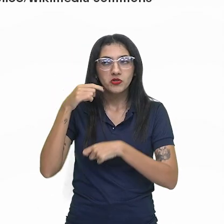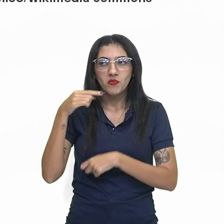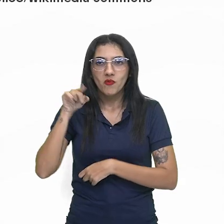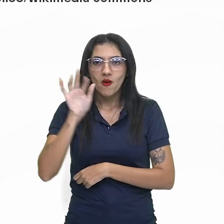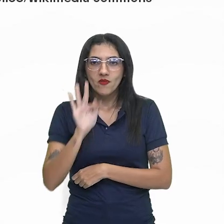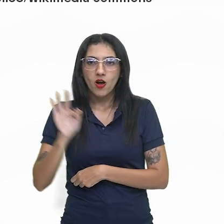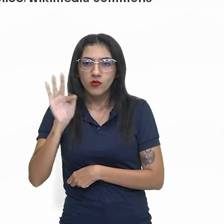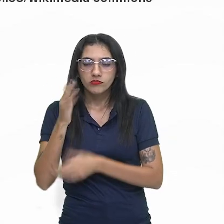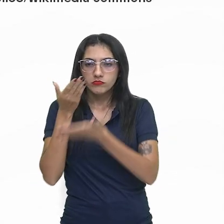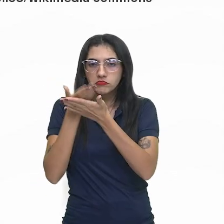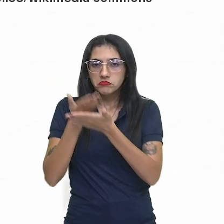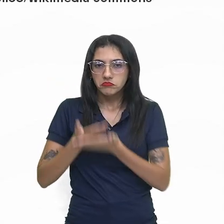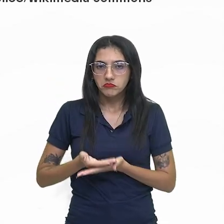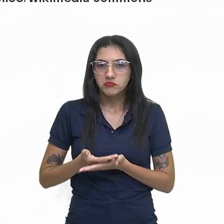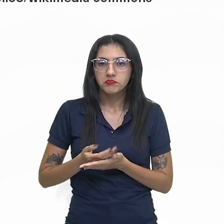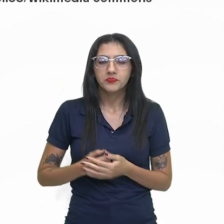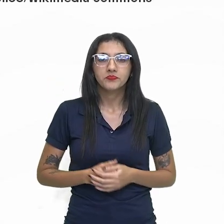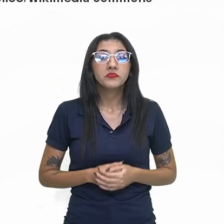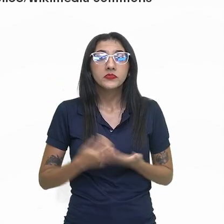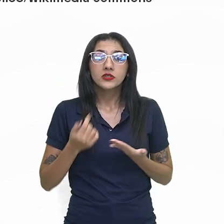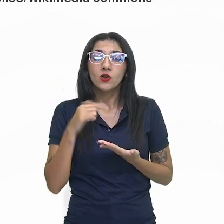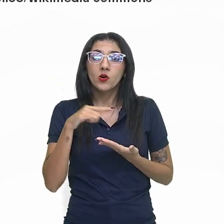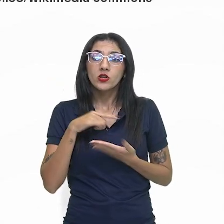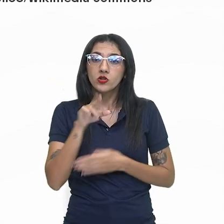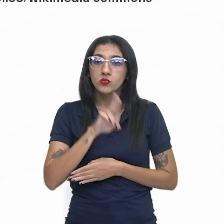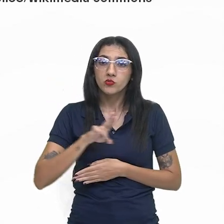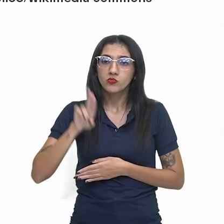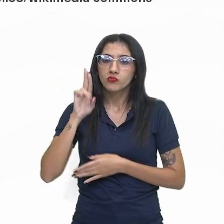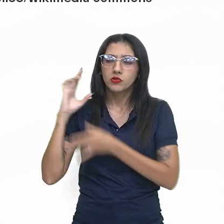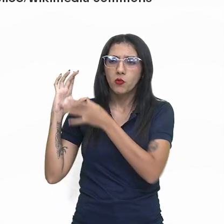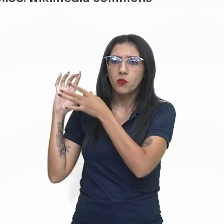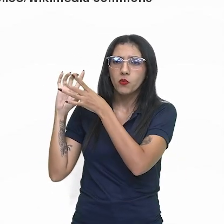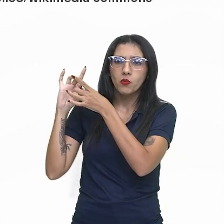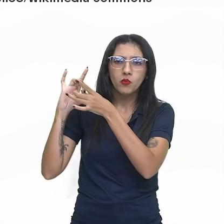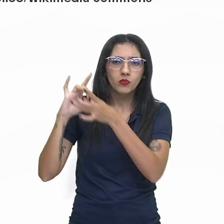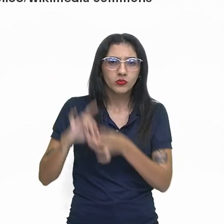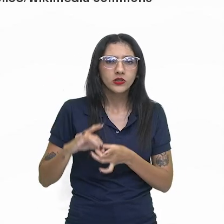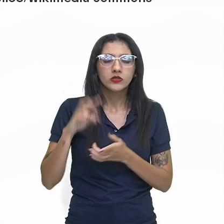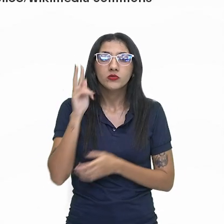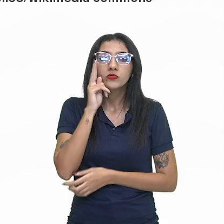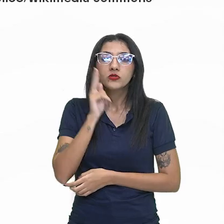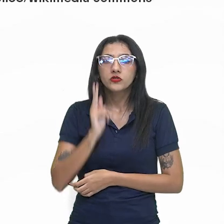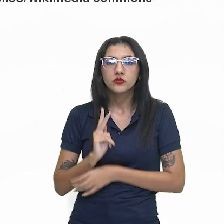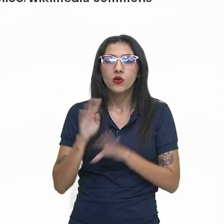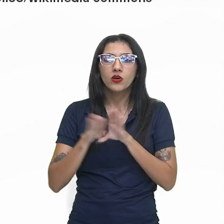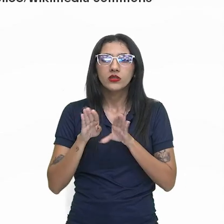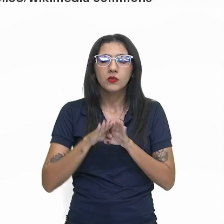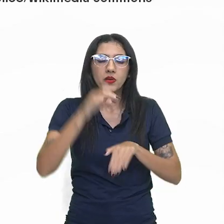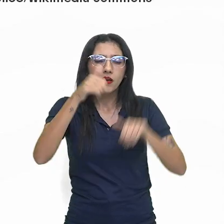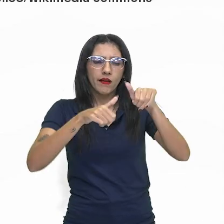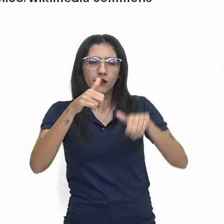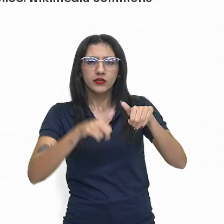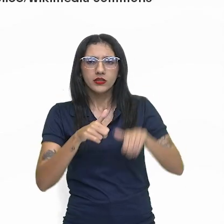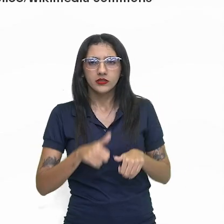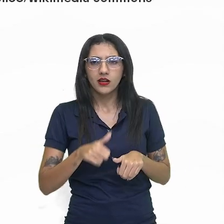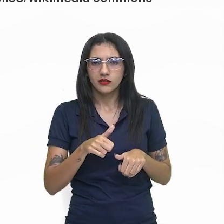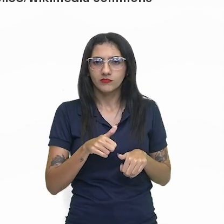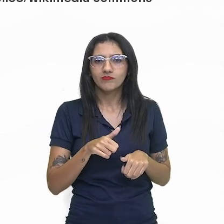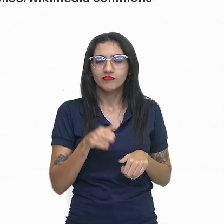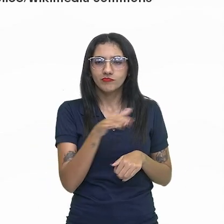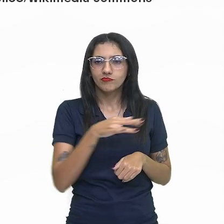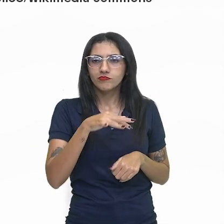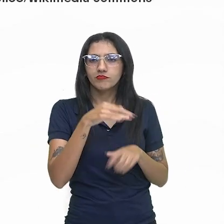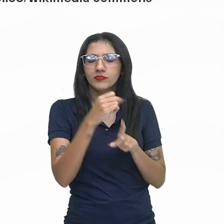Combinam-se a interpretação materialista da história e a análise dialética da realidade social. Então, Marx